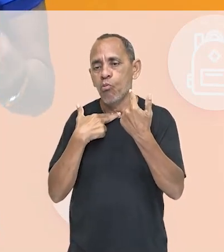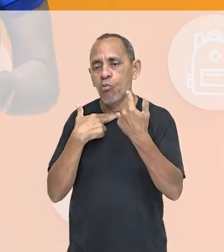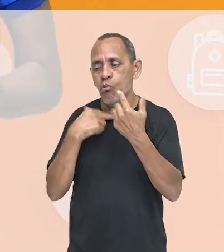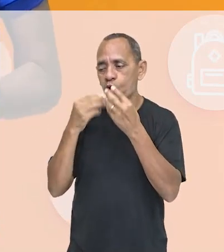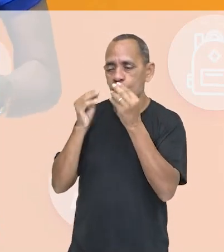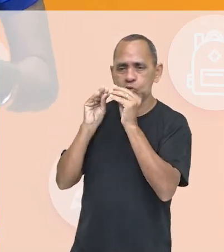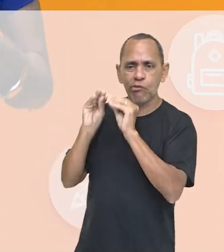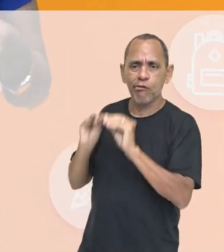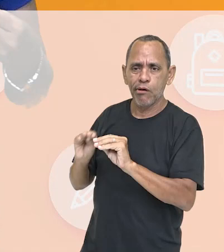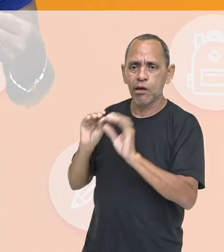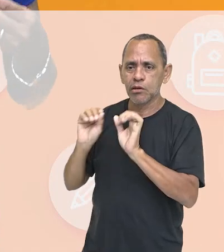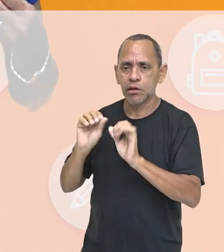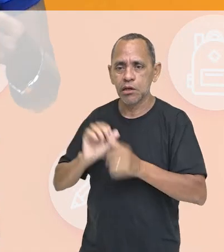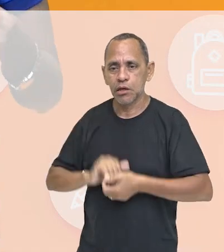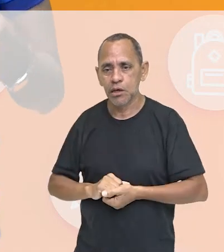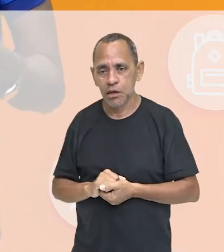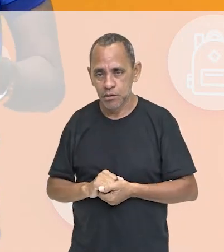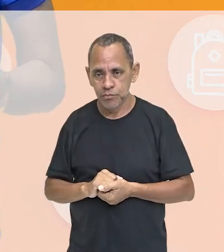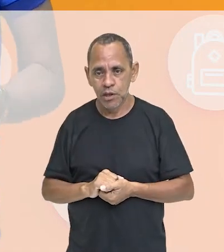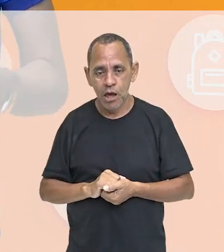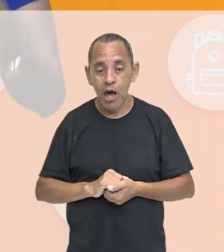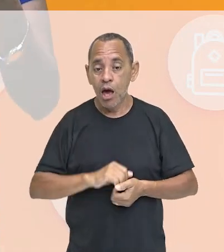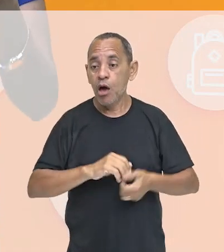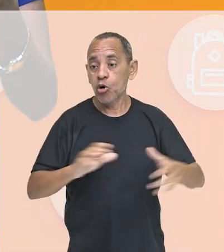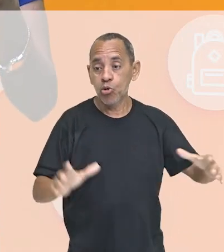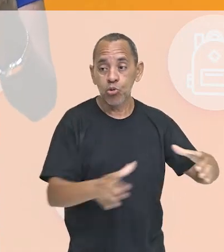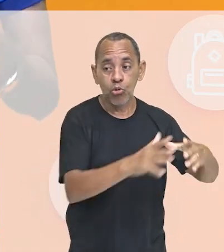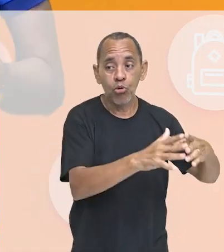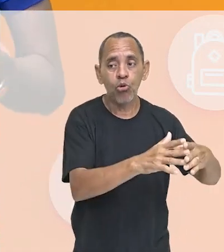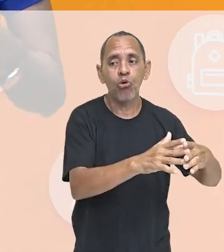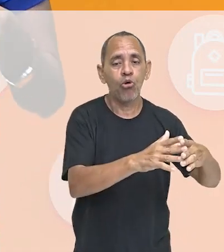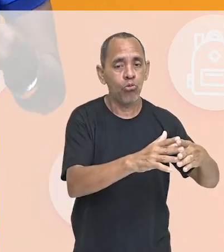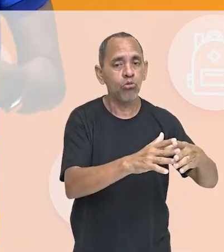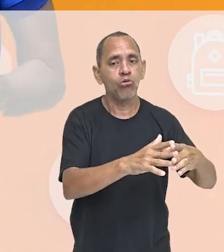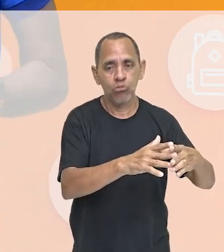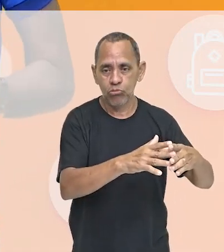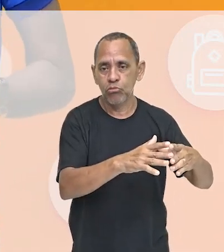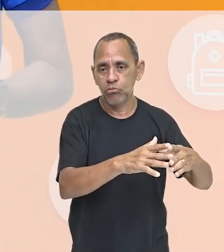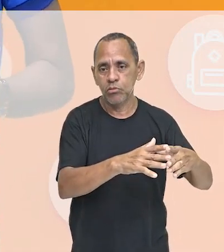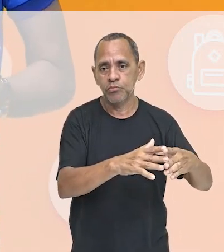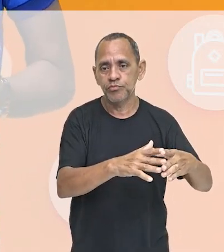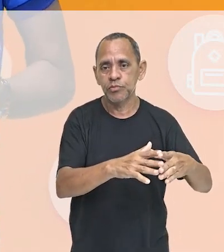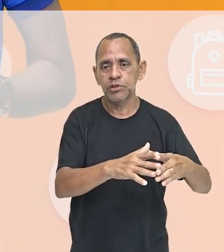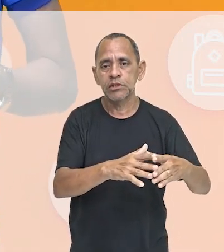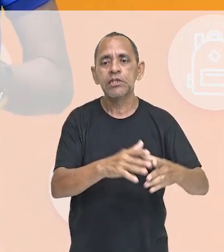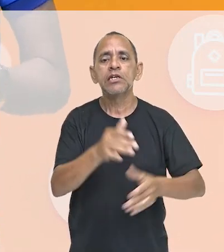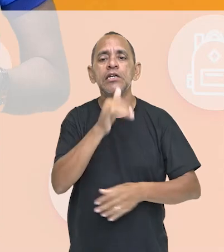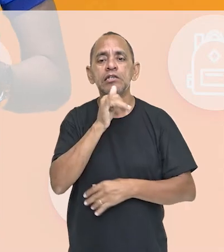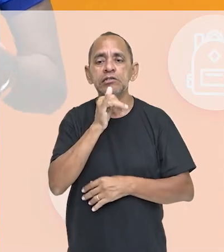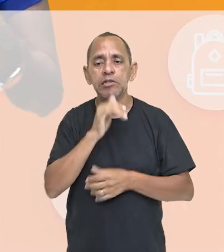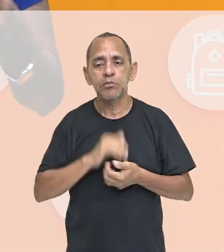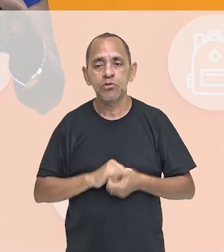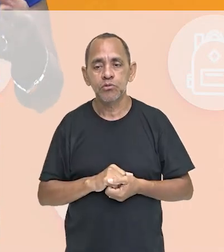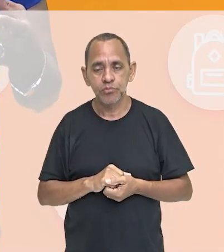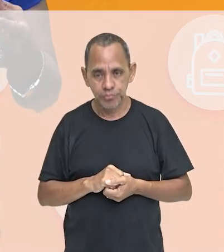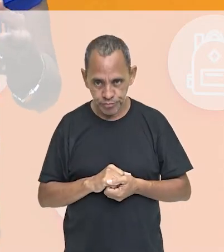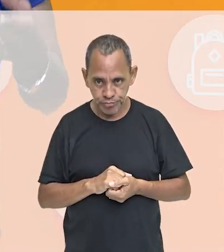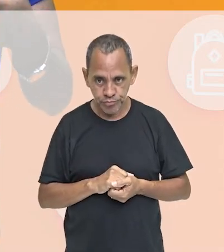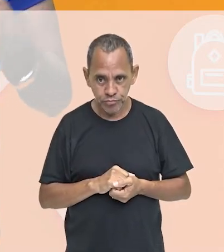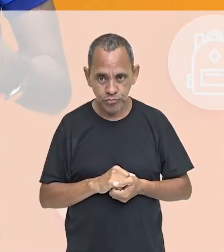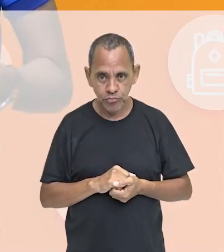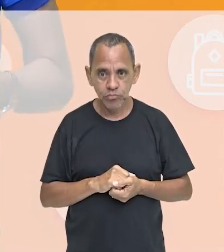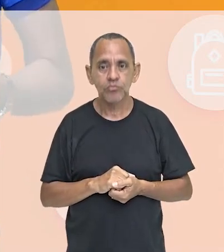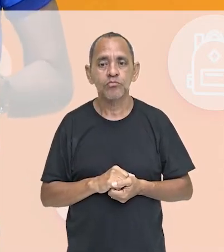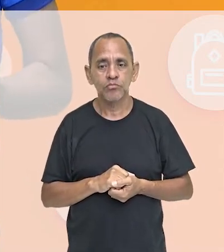um determinado grupo ou sociedade. Como, por exemplo, os ritos de passagem. Aqui na